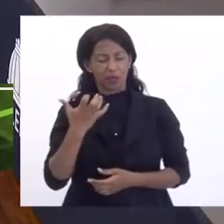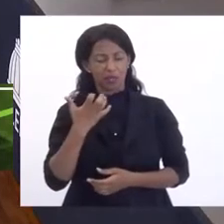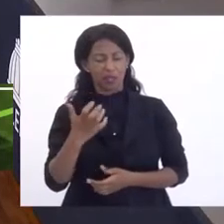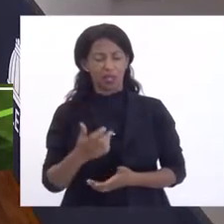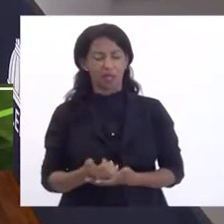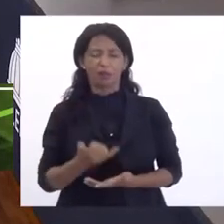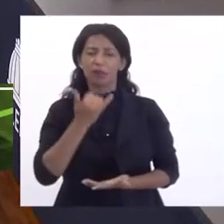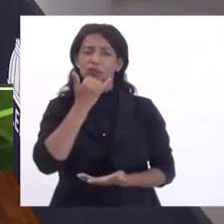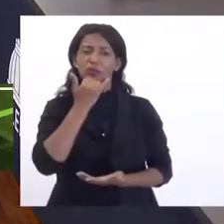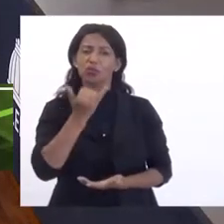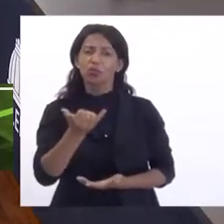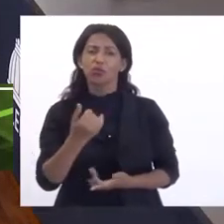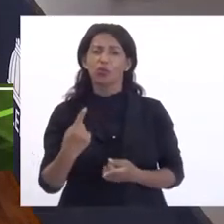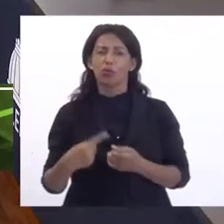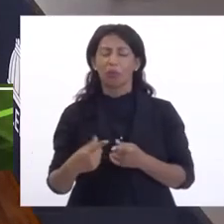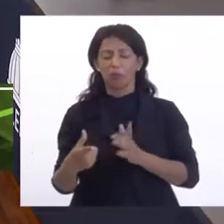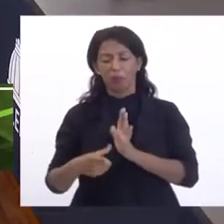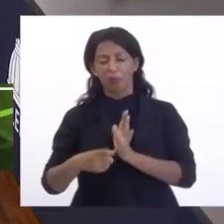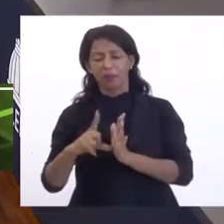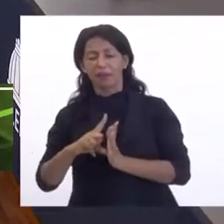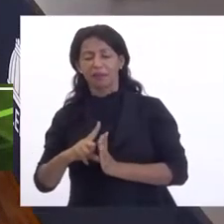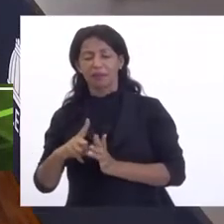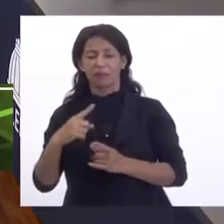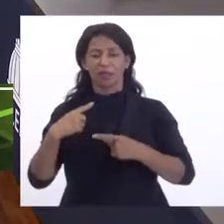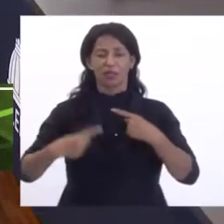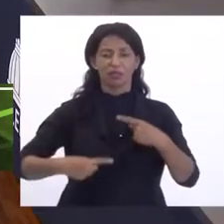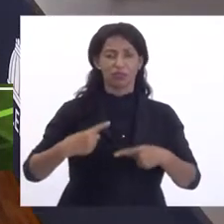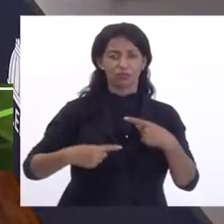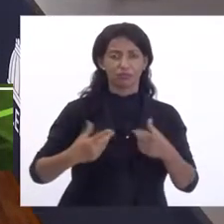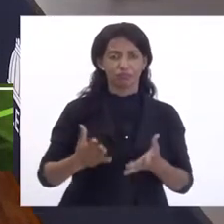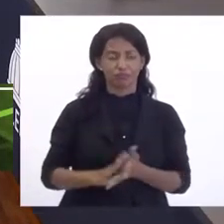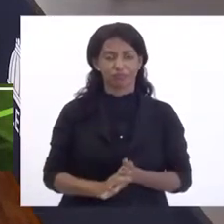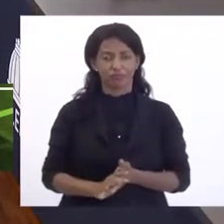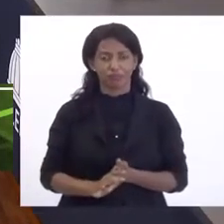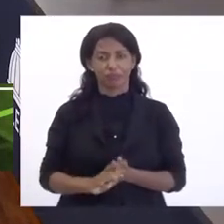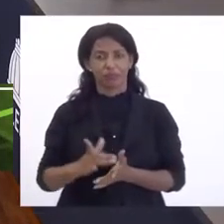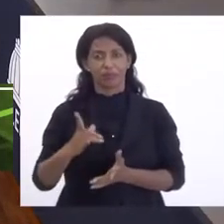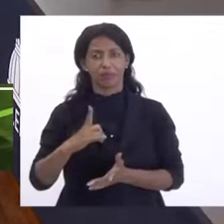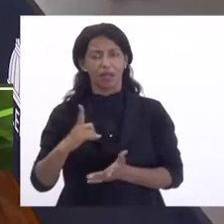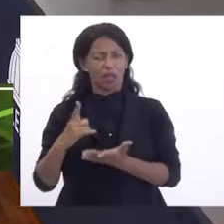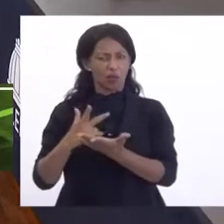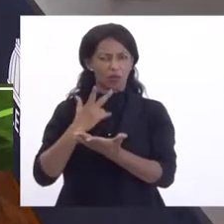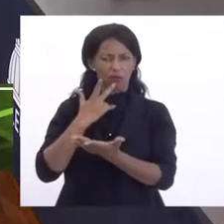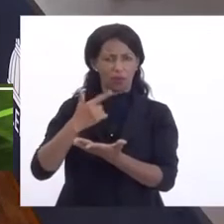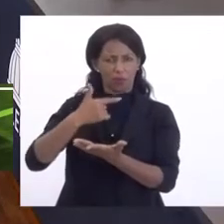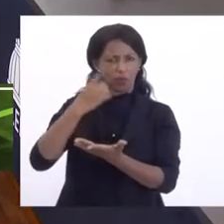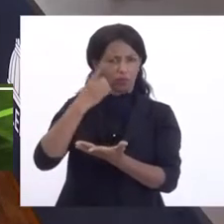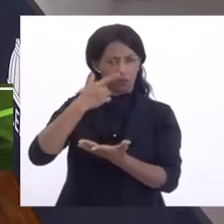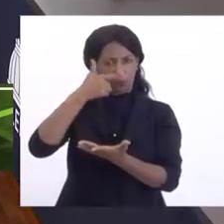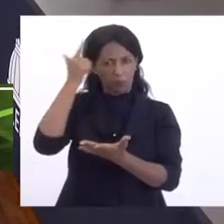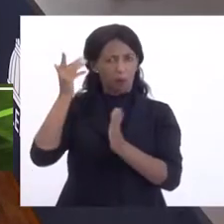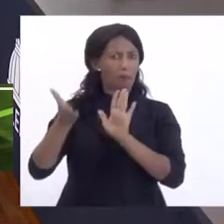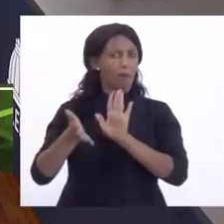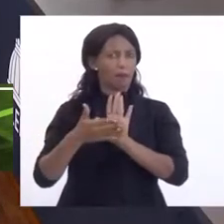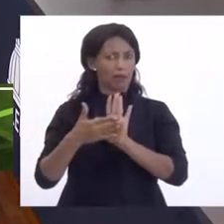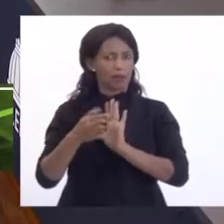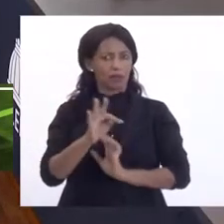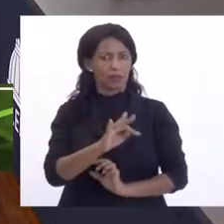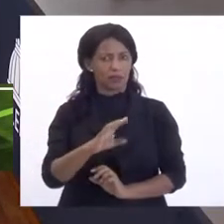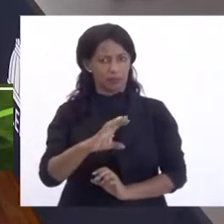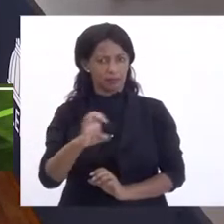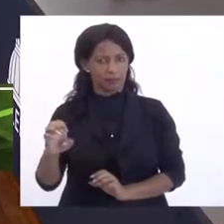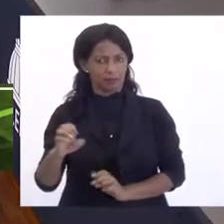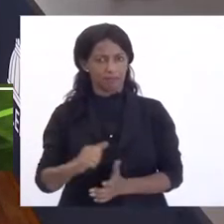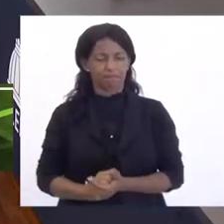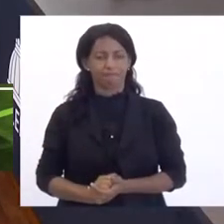até desculpas porque acabei me antecipando na discussão das contas. À luz do que disse o deputado Luiz Paulo, repito, o parecer do Tribunal de Contas,